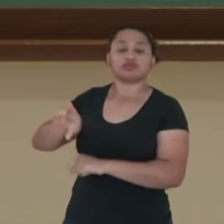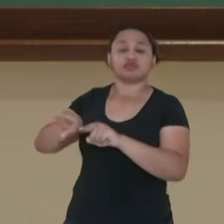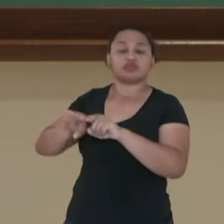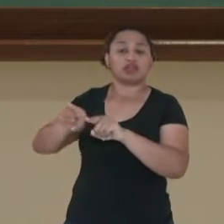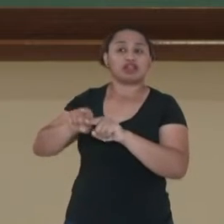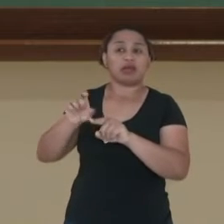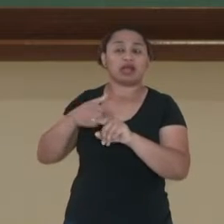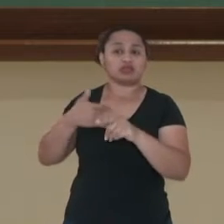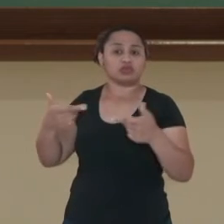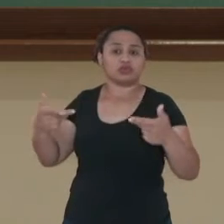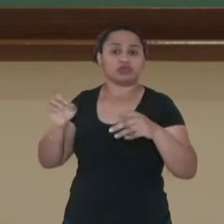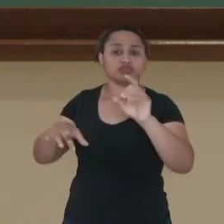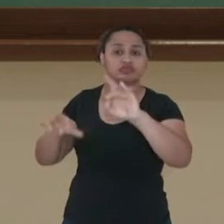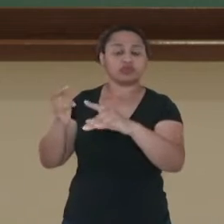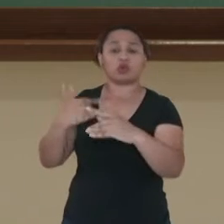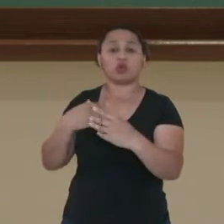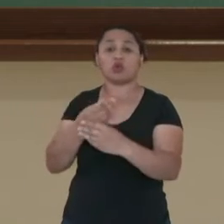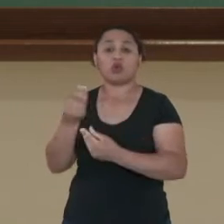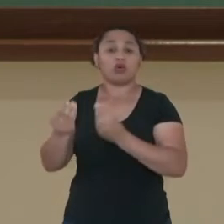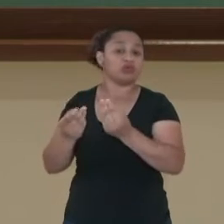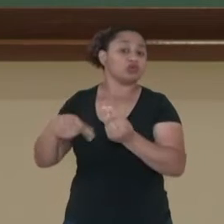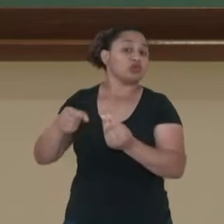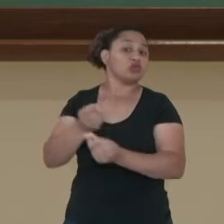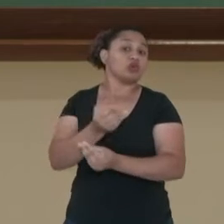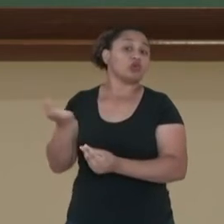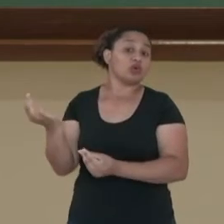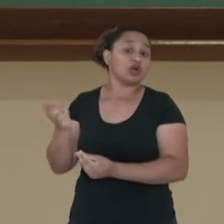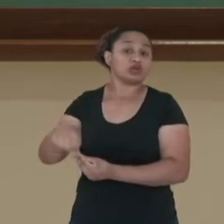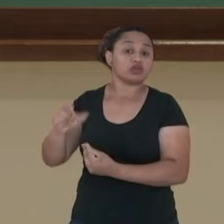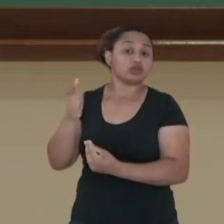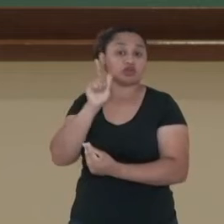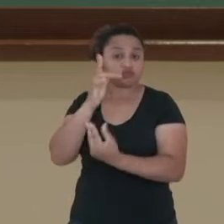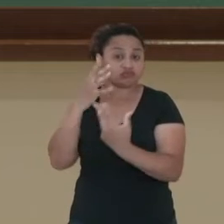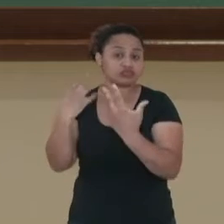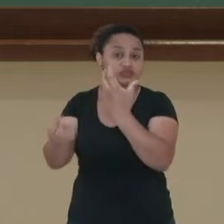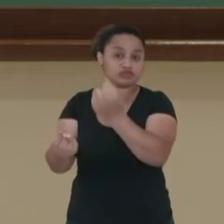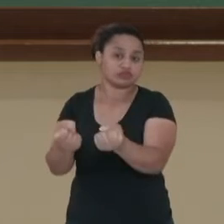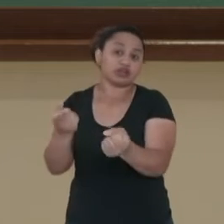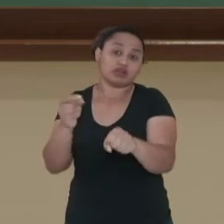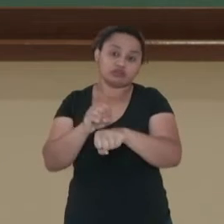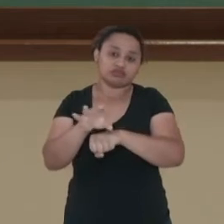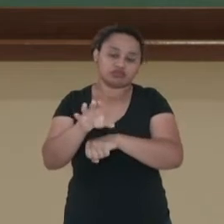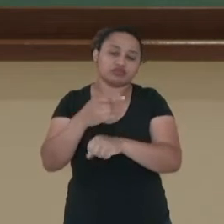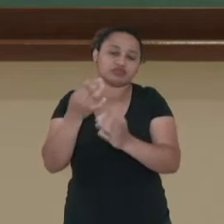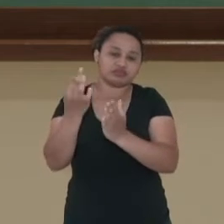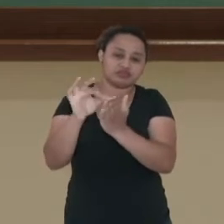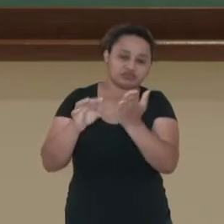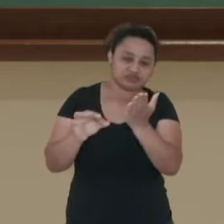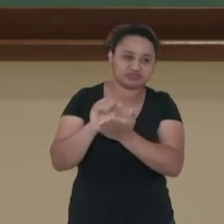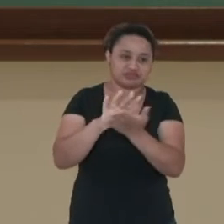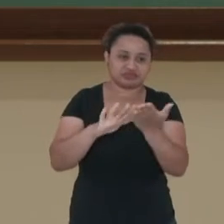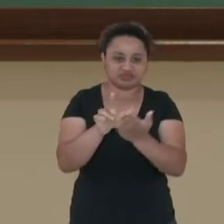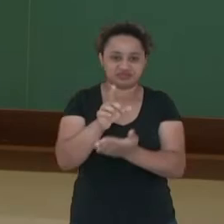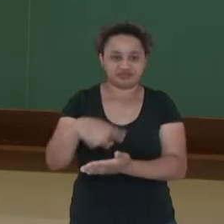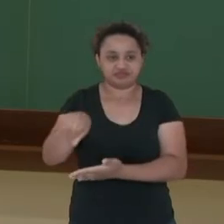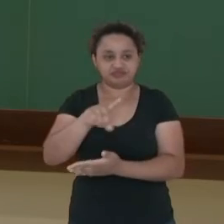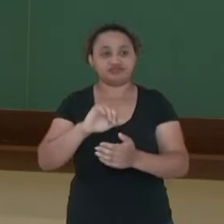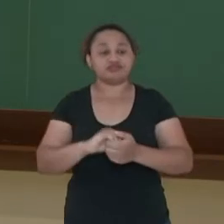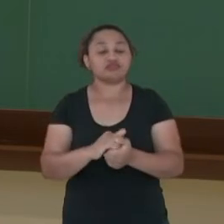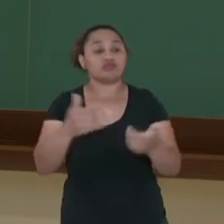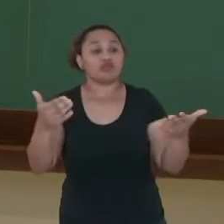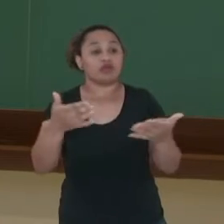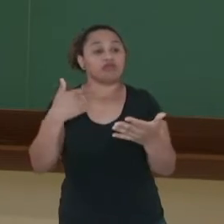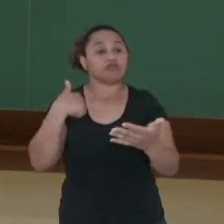esses resíduos, tá? Então fica aí a sugestão de resposta para vocês. Beleza, gente, vamos pensar